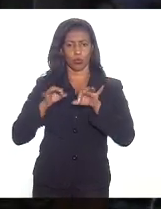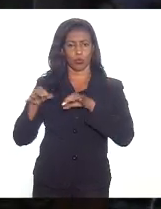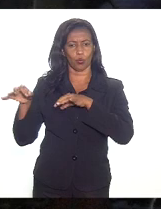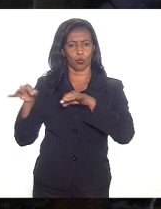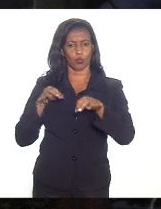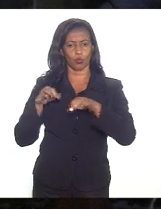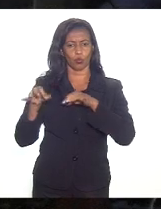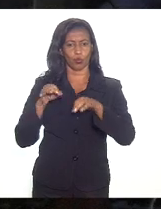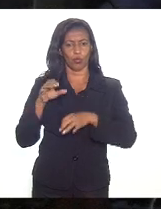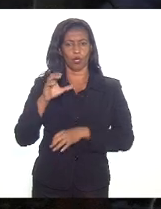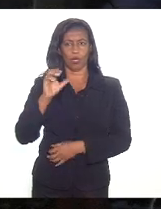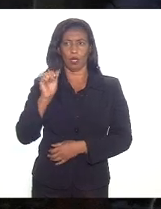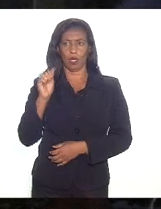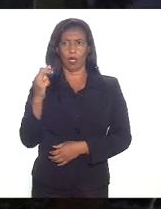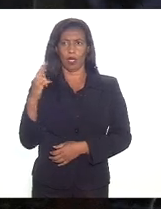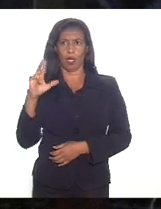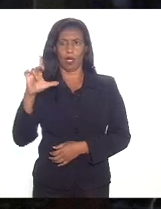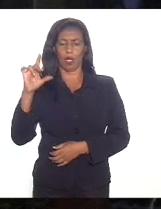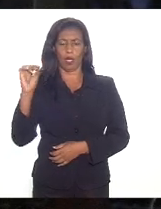Macedo.